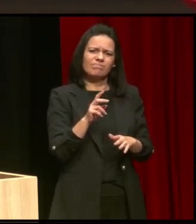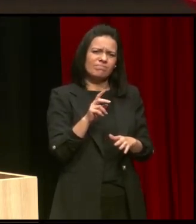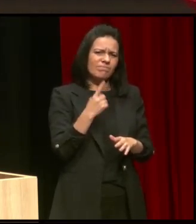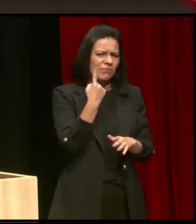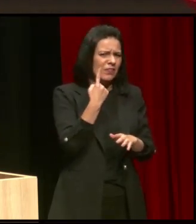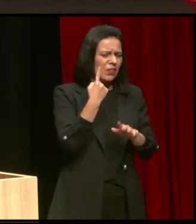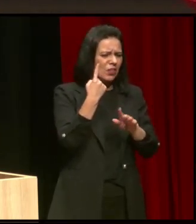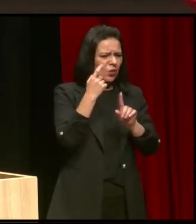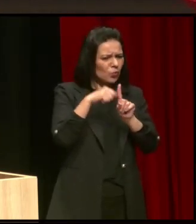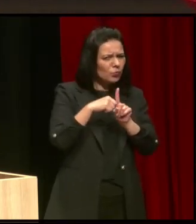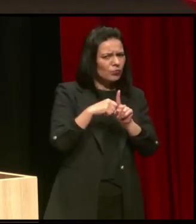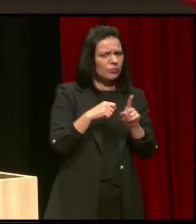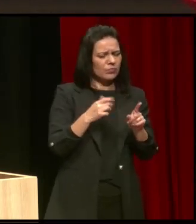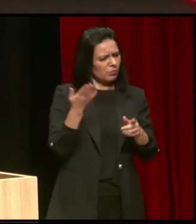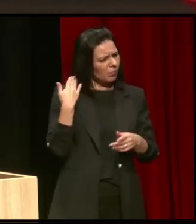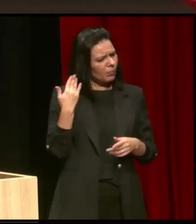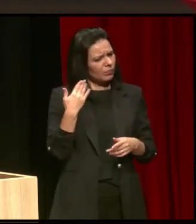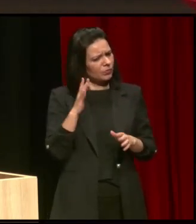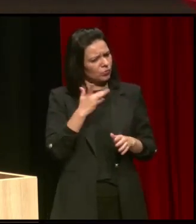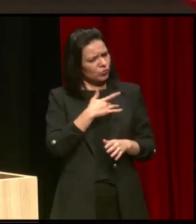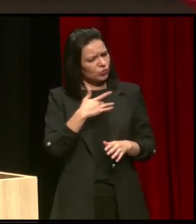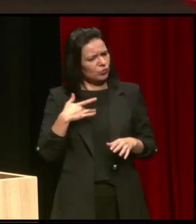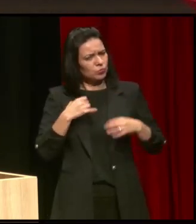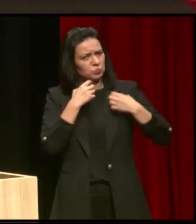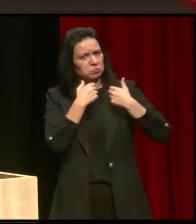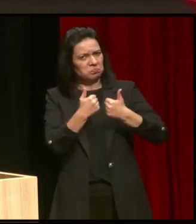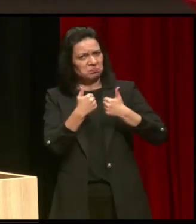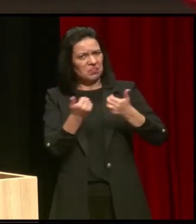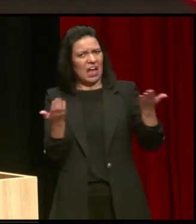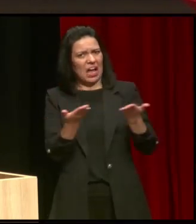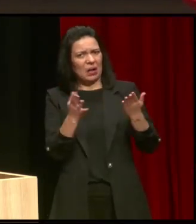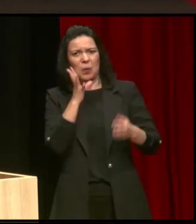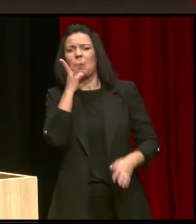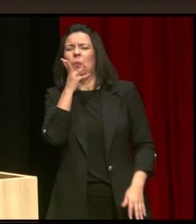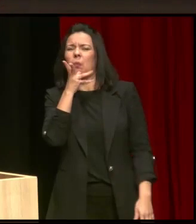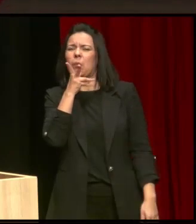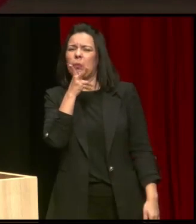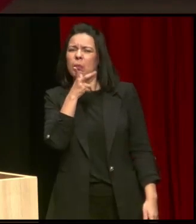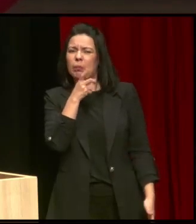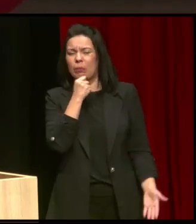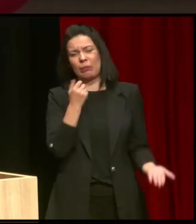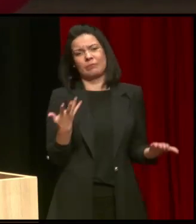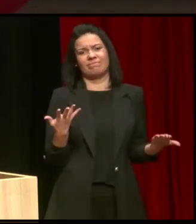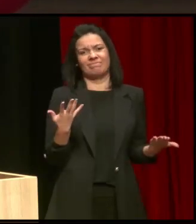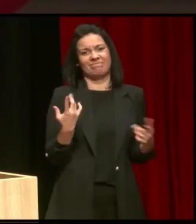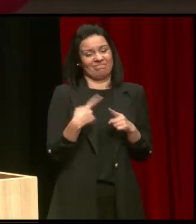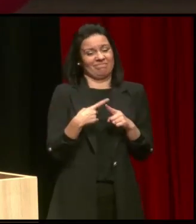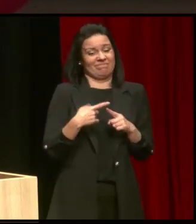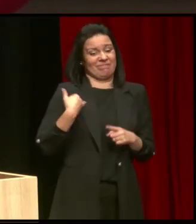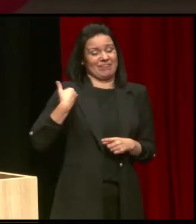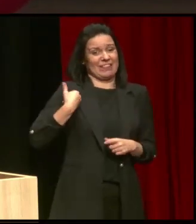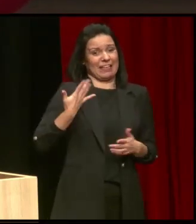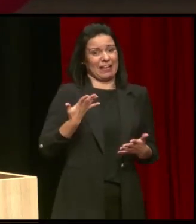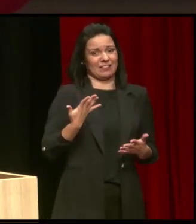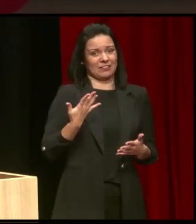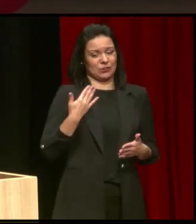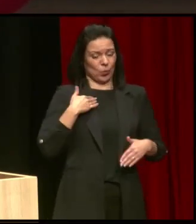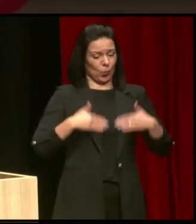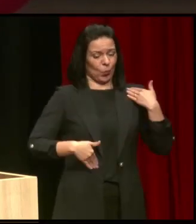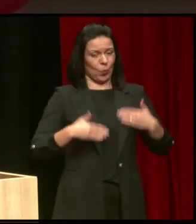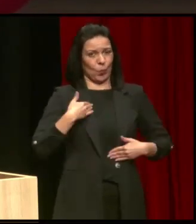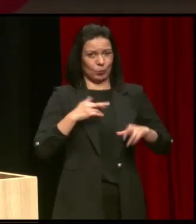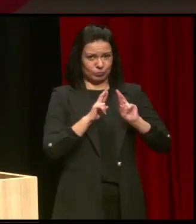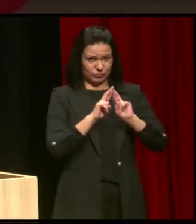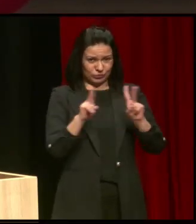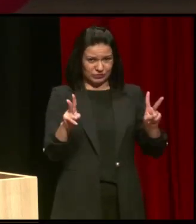guri, eu quebrava o dedo, hoje amanhã estava bom. Mas não é, eu estou, né, não sou mais o que eu era. Então, o meu corpo está gemendo, vocês